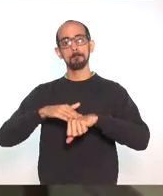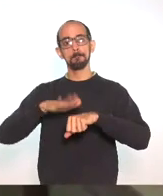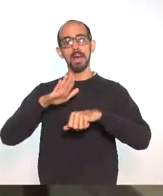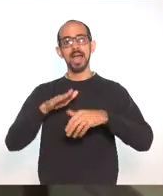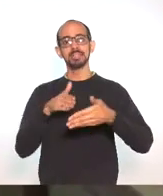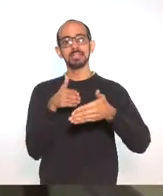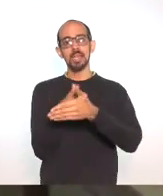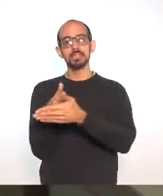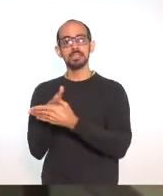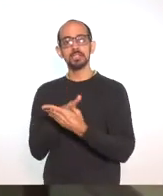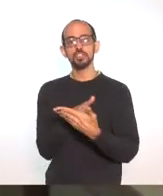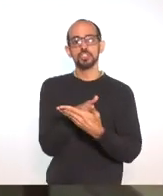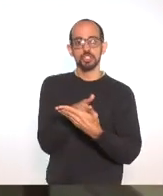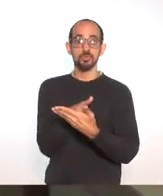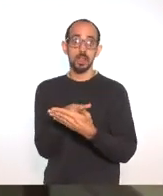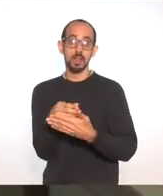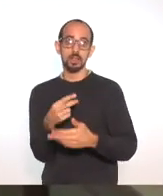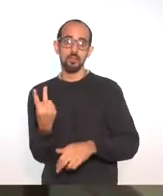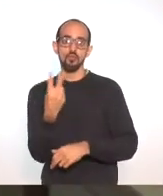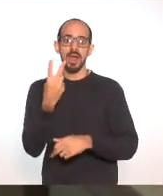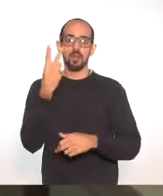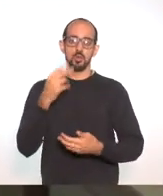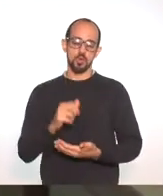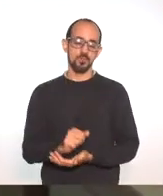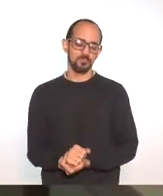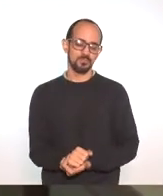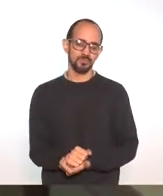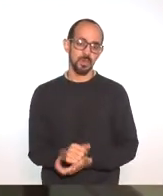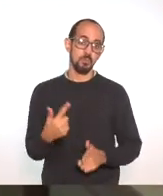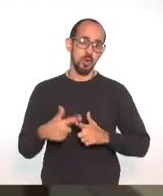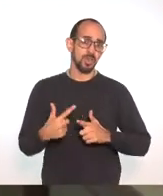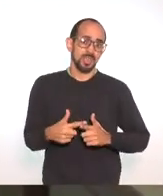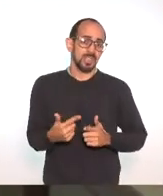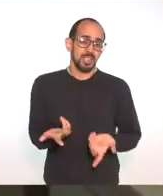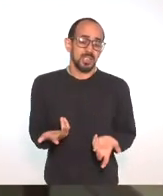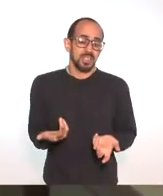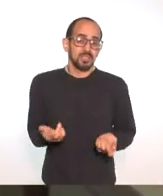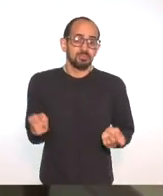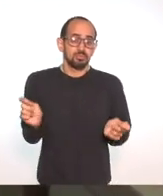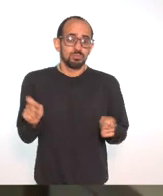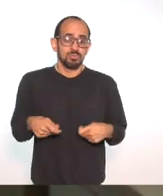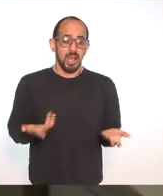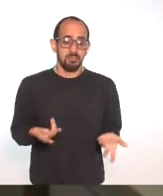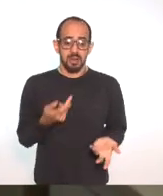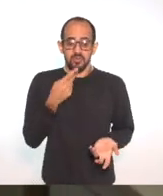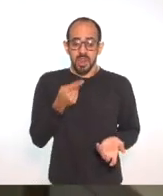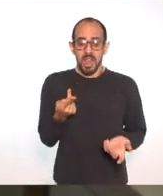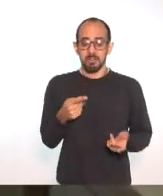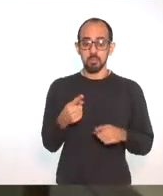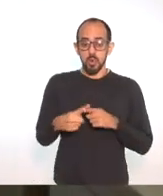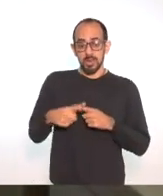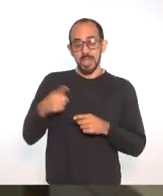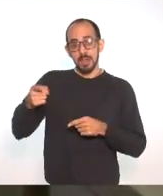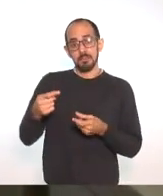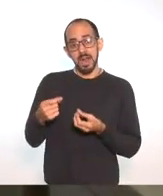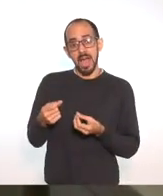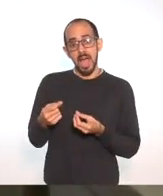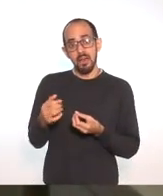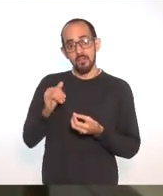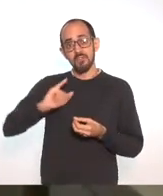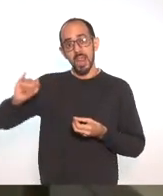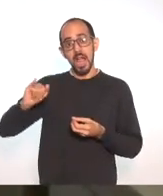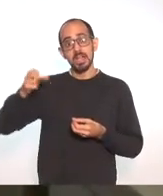e Para Não Dizer claramente que o poder constituído para decidir o atualmente é um